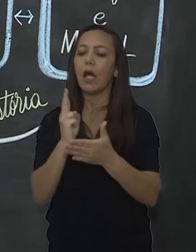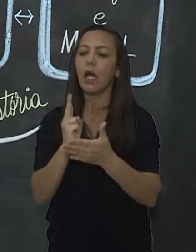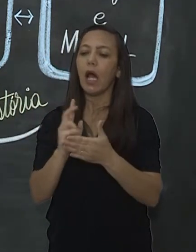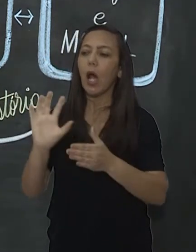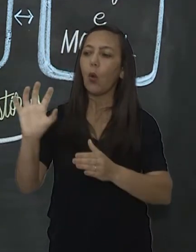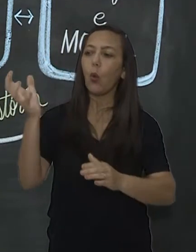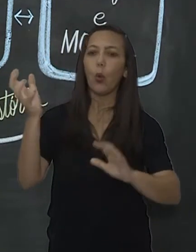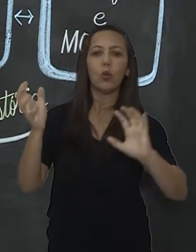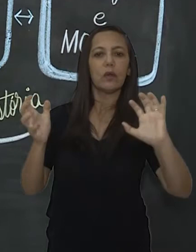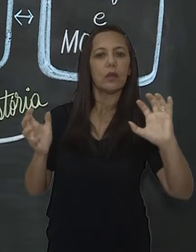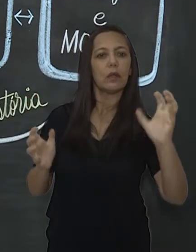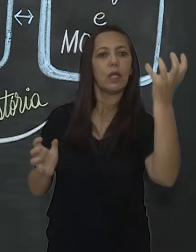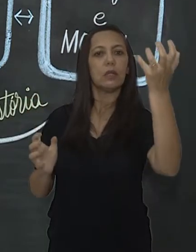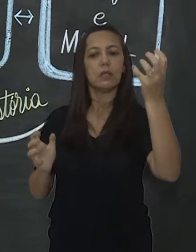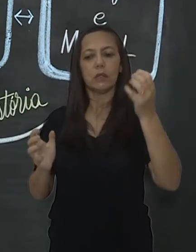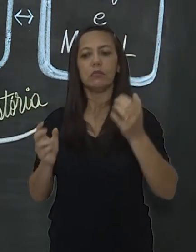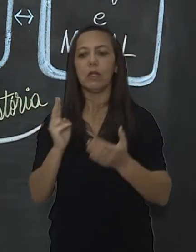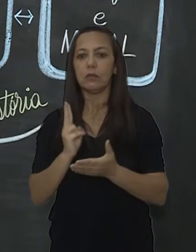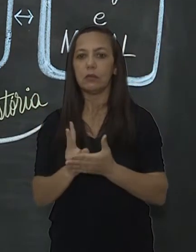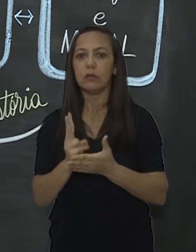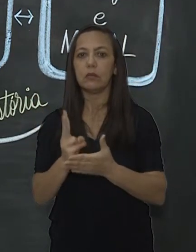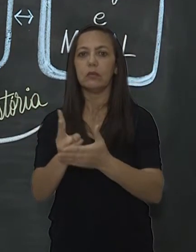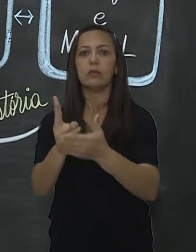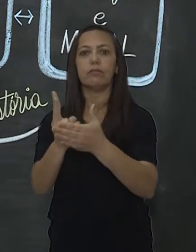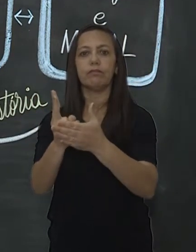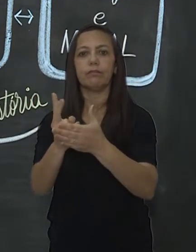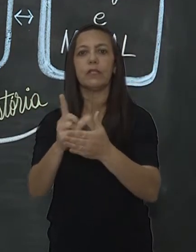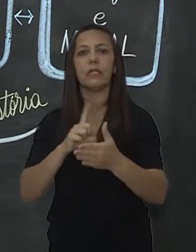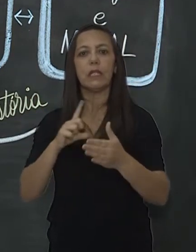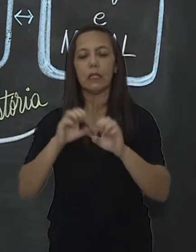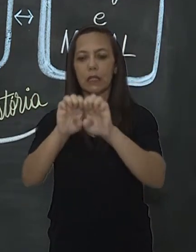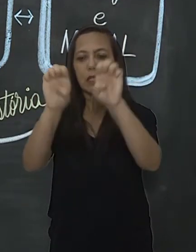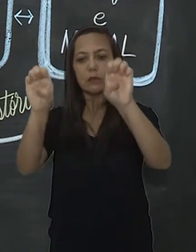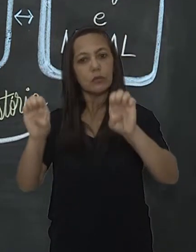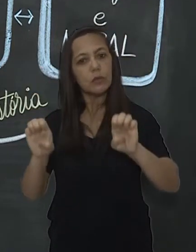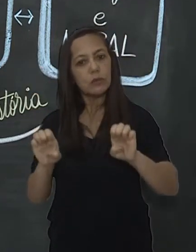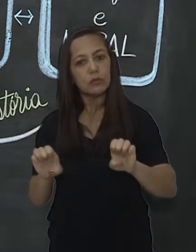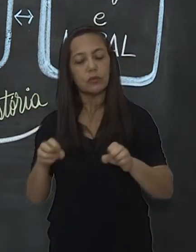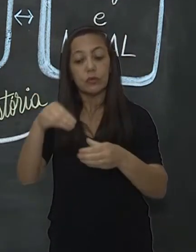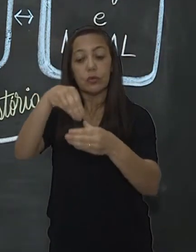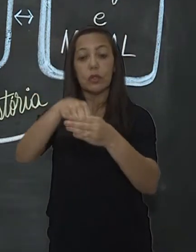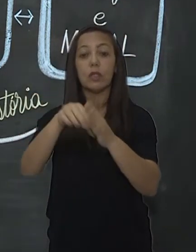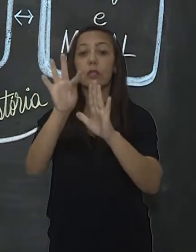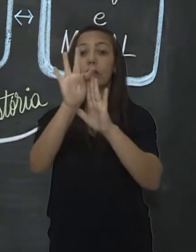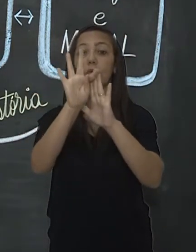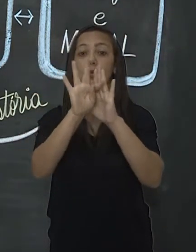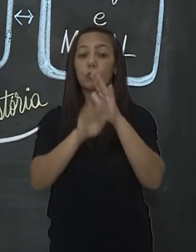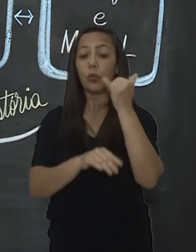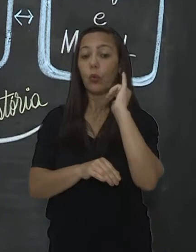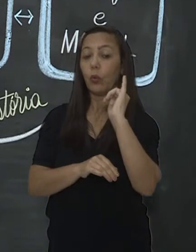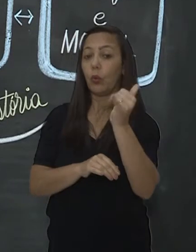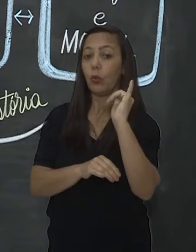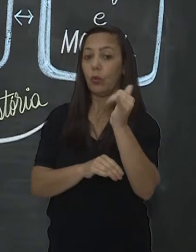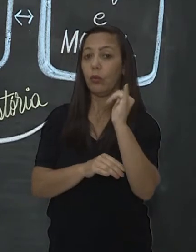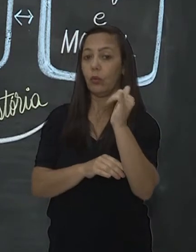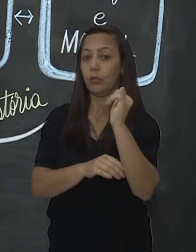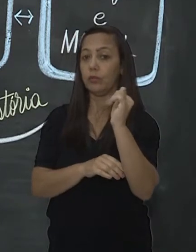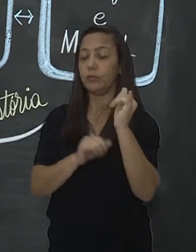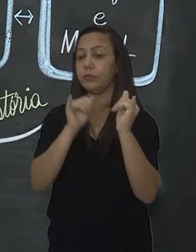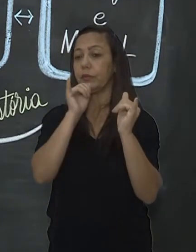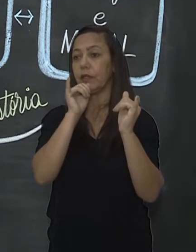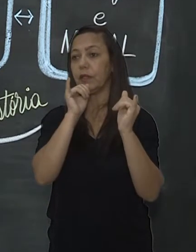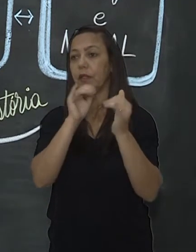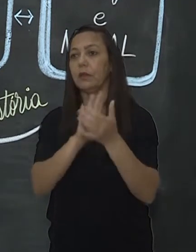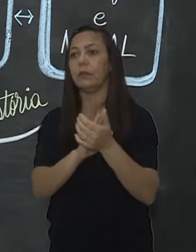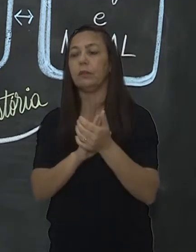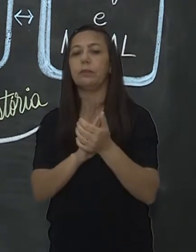que é a sequência de ações dessa história, que segue uma estrutura rígida, que vem de antigamente, viu, galera? Se você for lá na Poética de Aristóteles, você vai encontrar